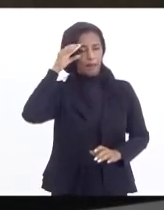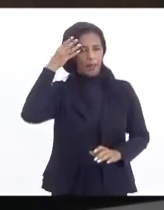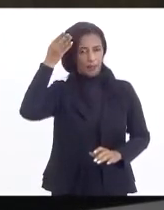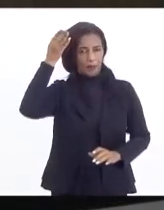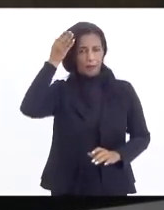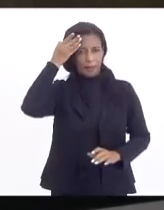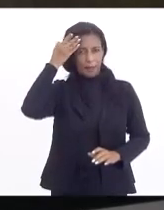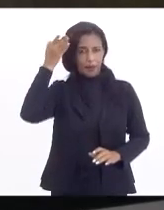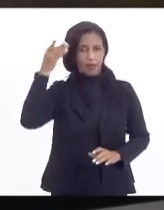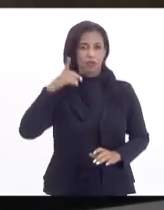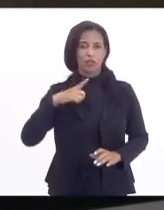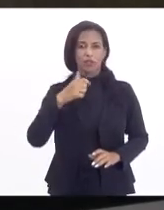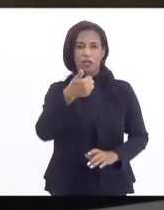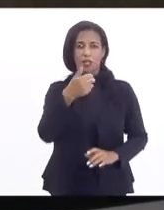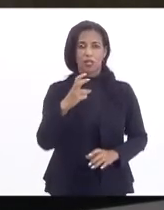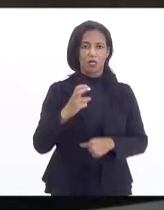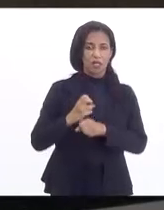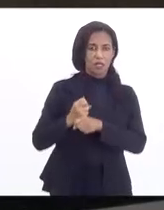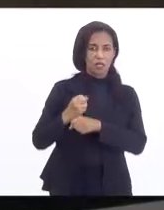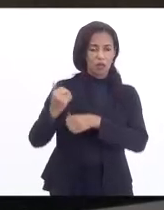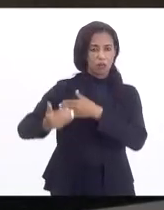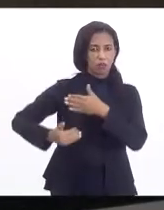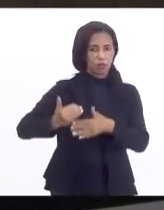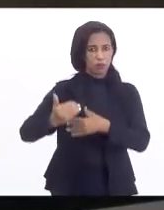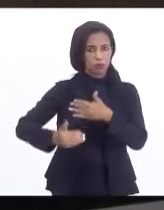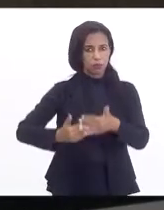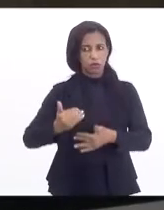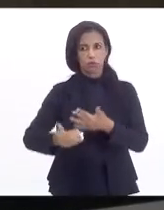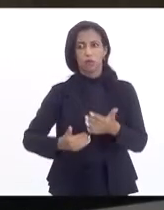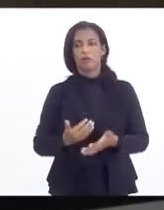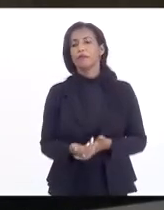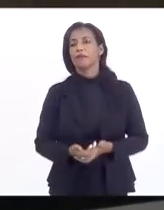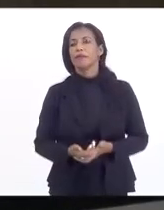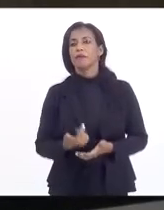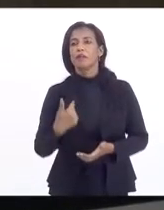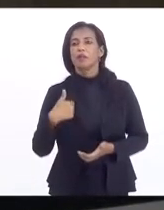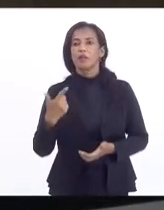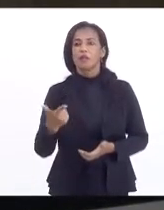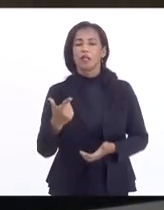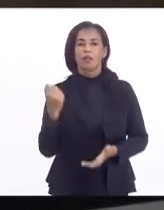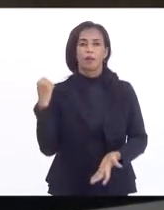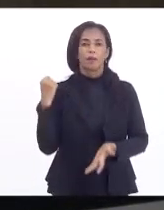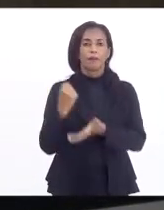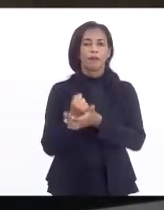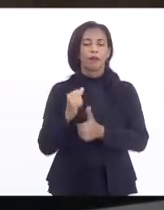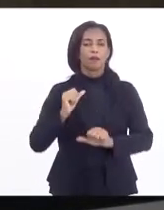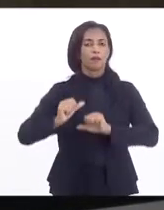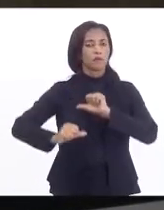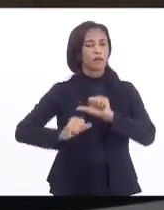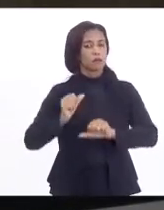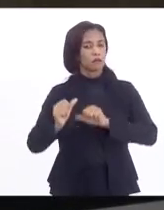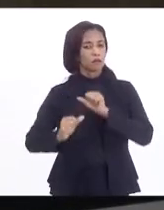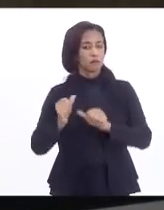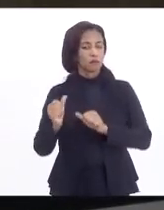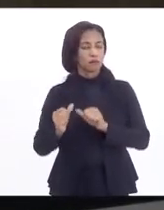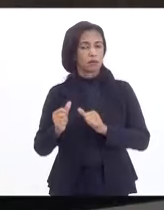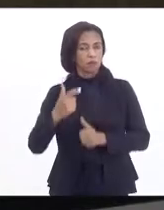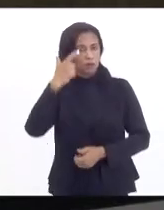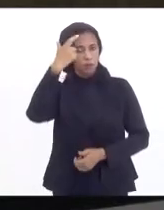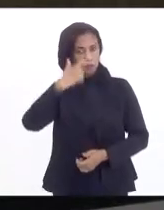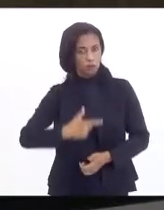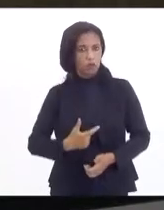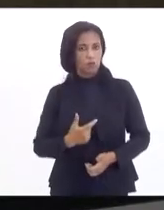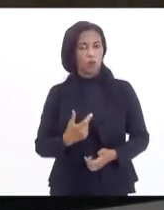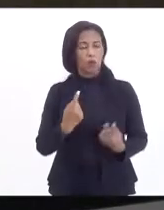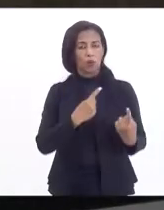de existência. Portanto, pensar no agressor e no impacto da transformação da sua conduta no